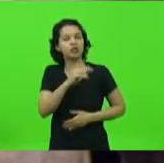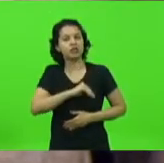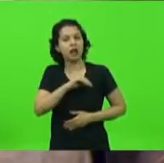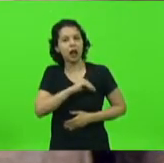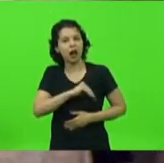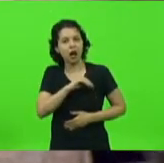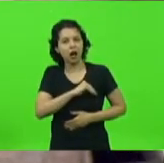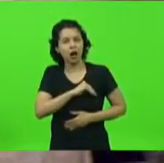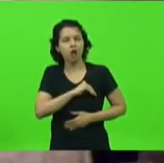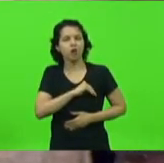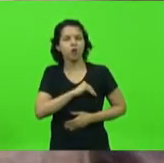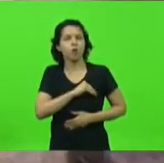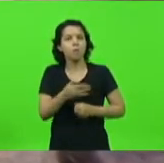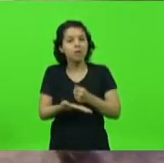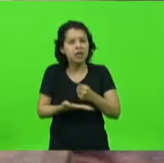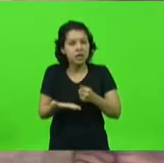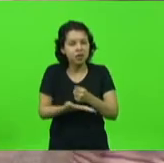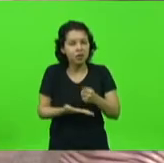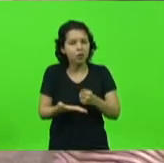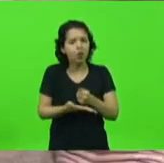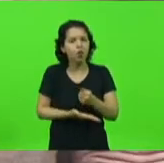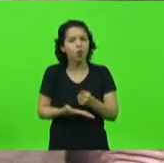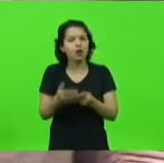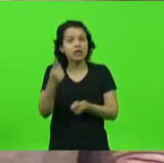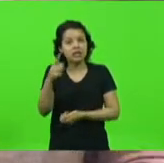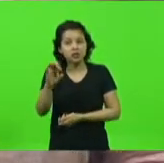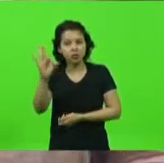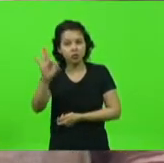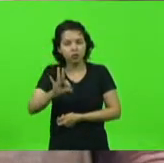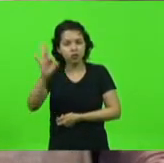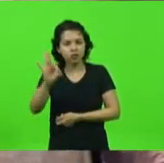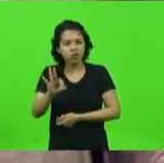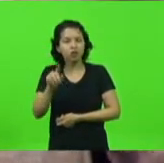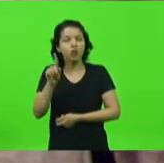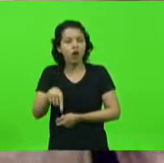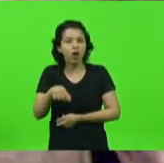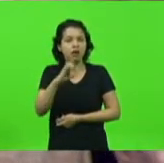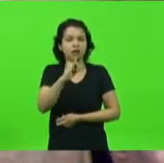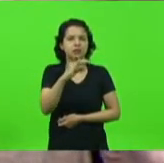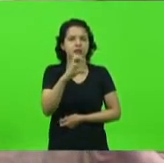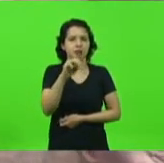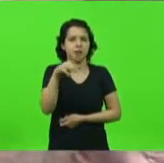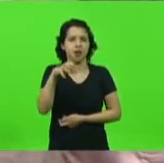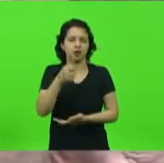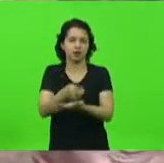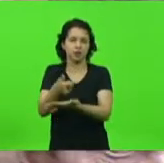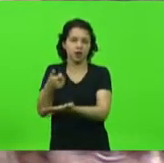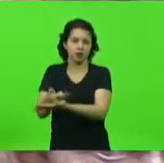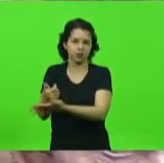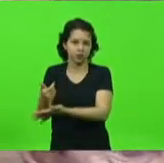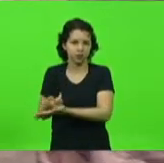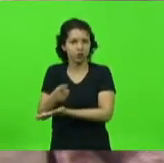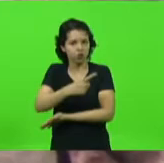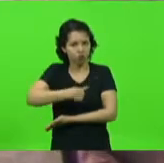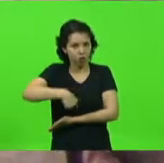compromete 15% da sua renda apenas com ICMS. E nós estamos pegando